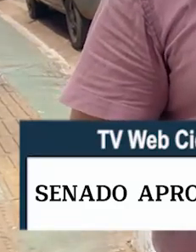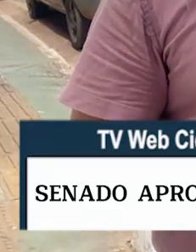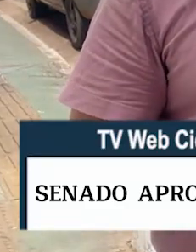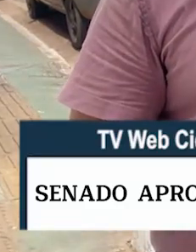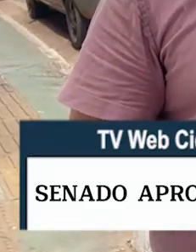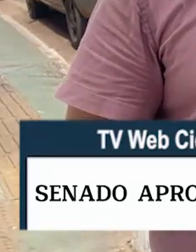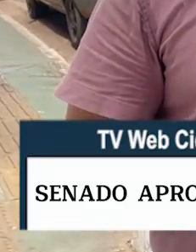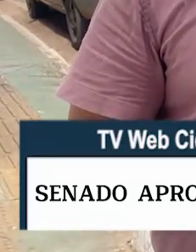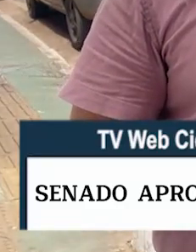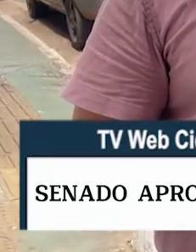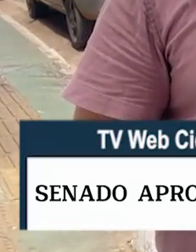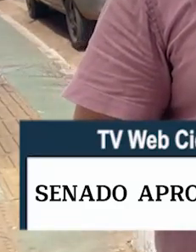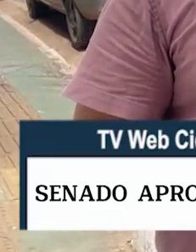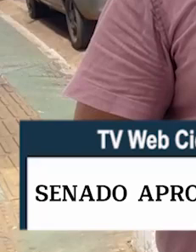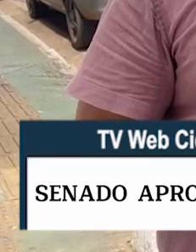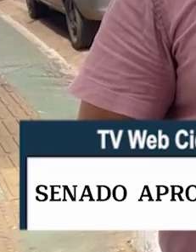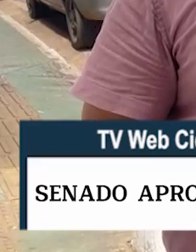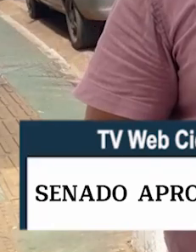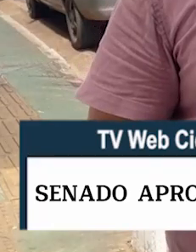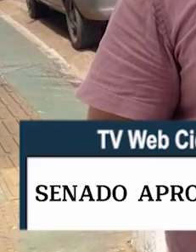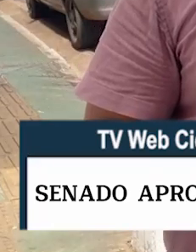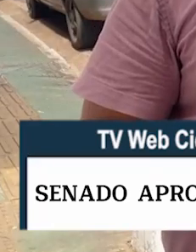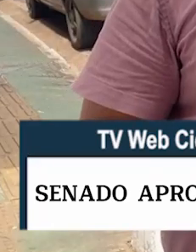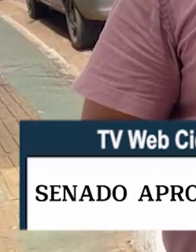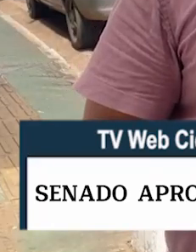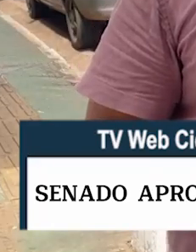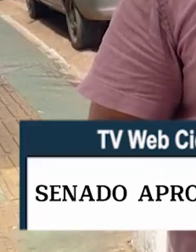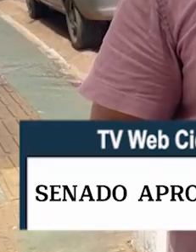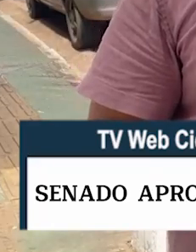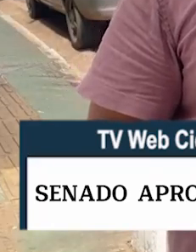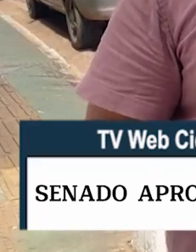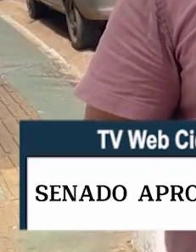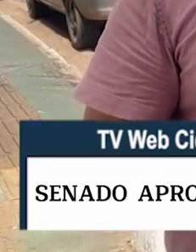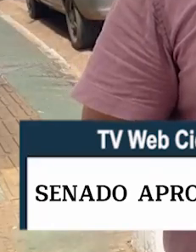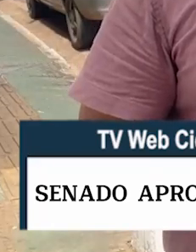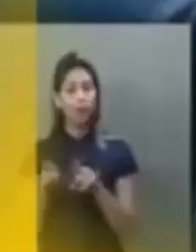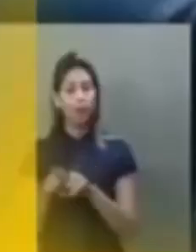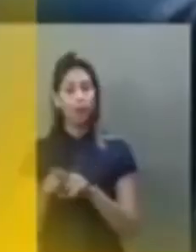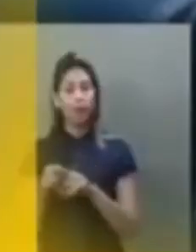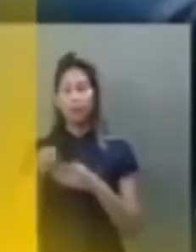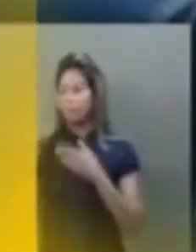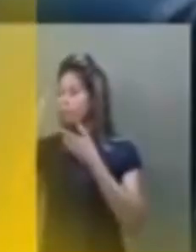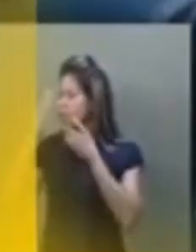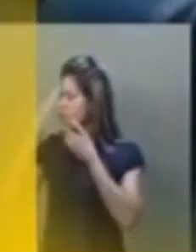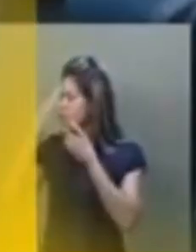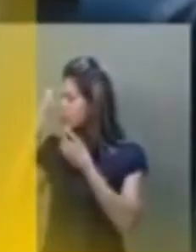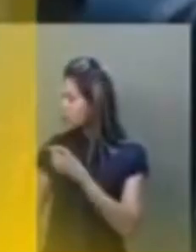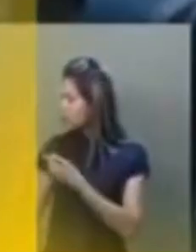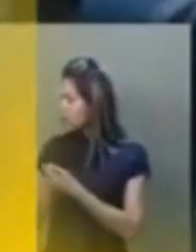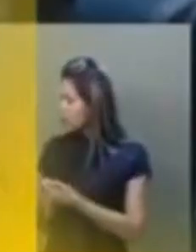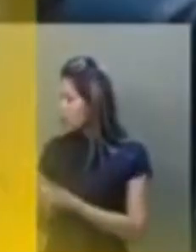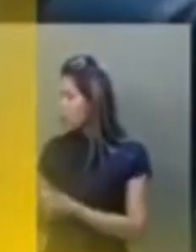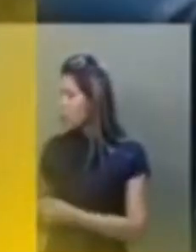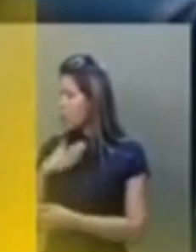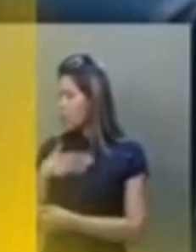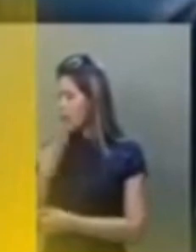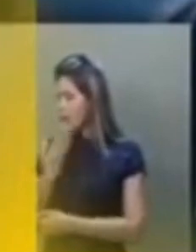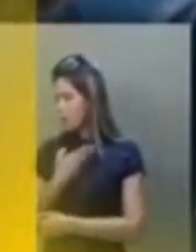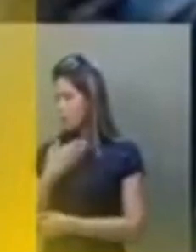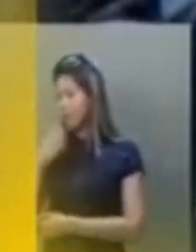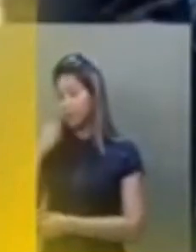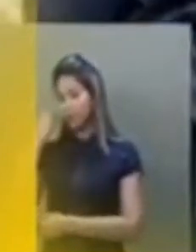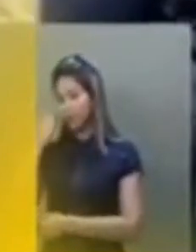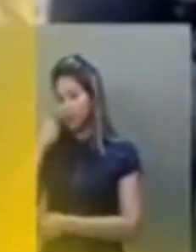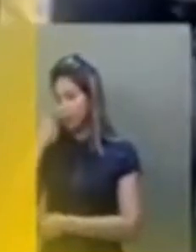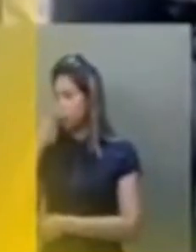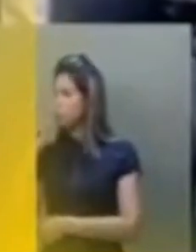13.889 de 2020, mas ainda precisava de uma regulamentação permanente. Esse projeto representa um marco legal para a